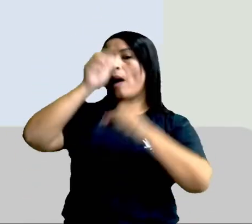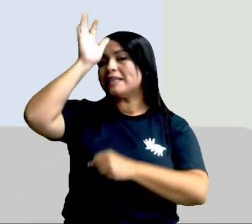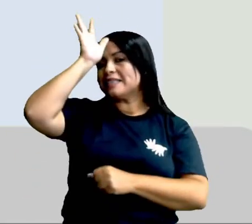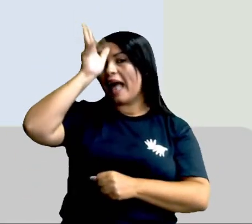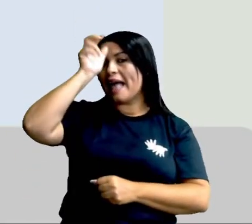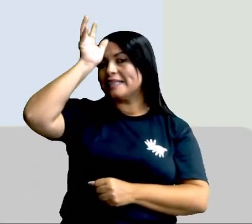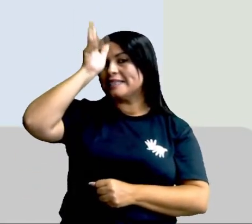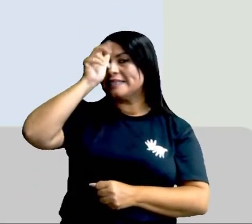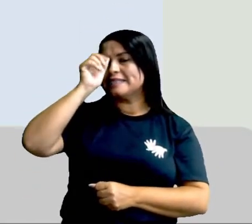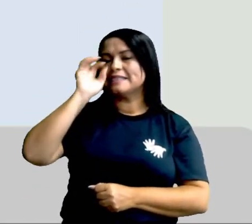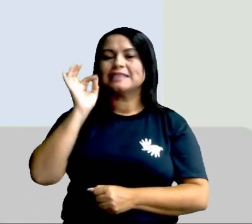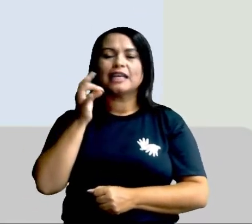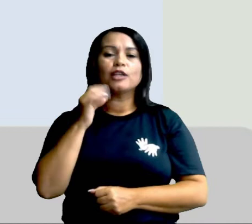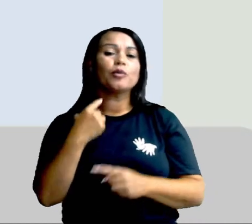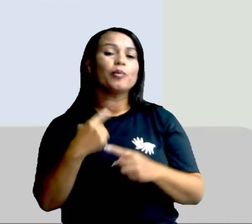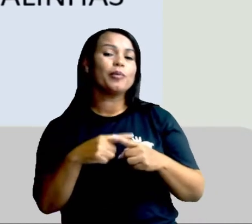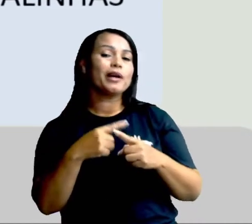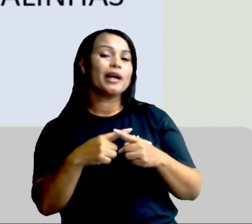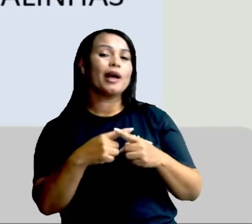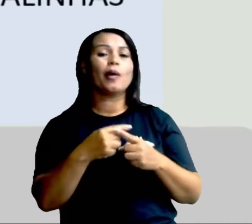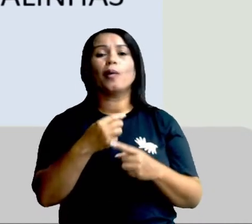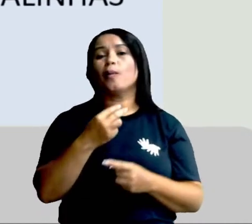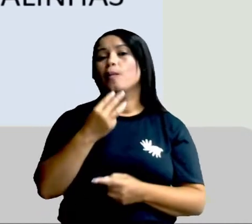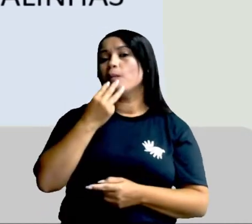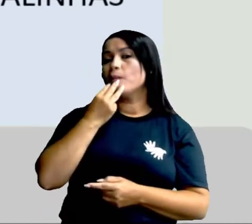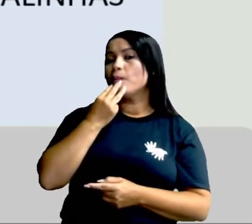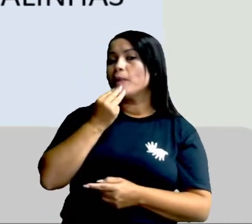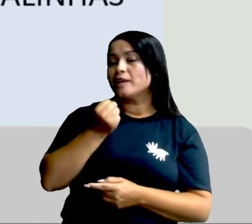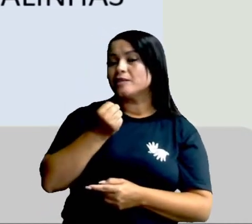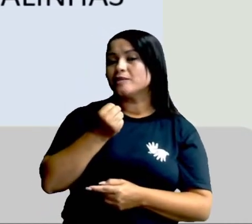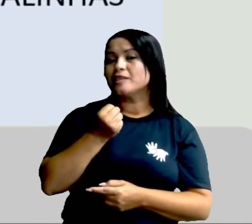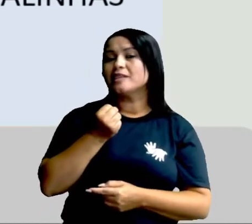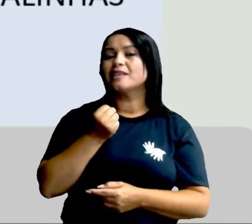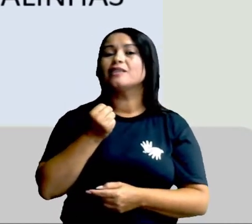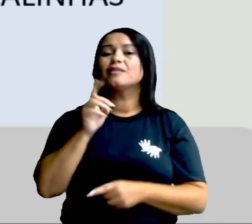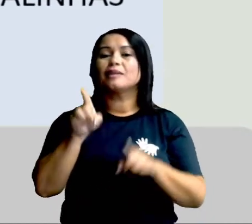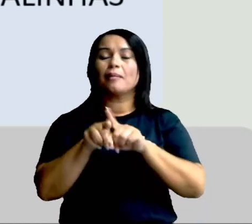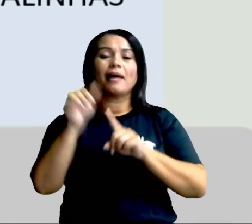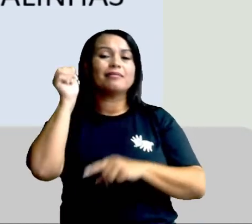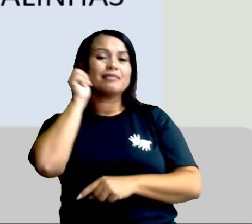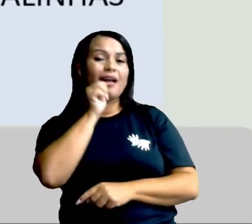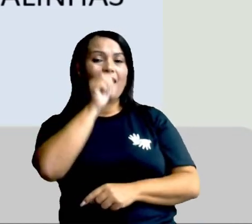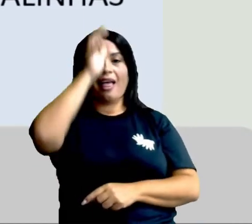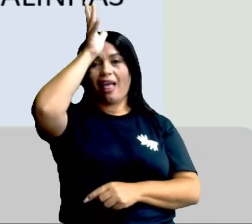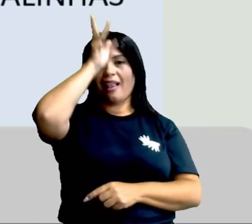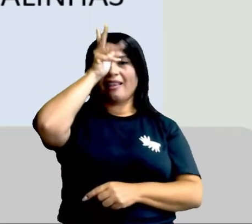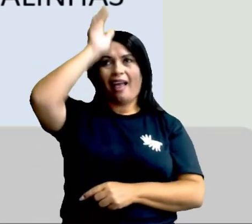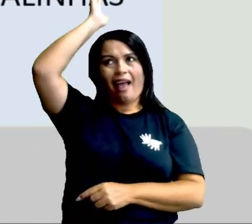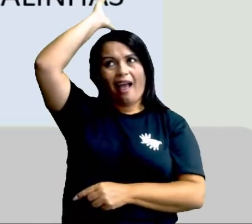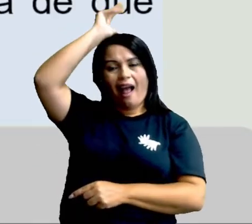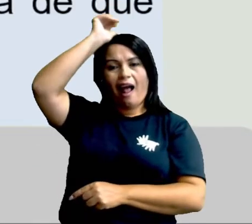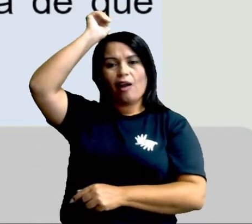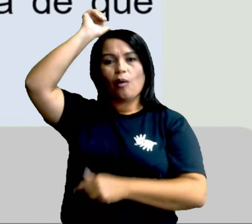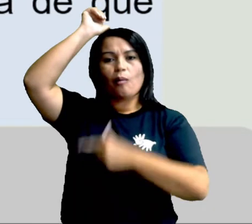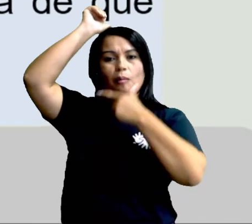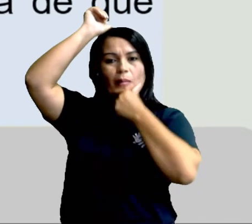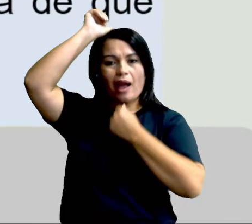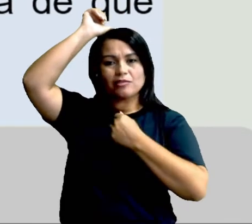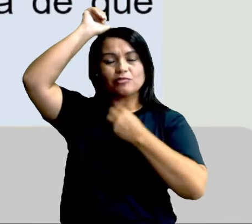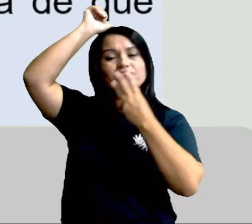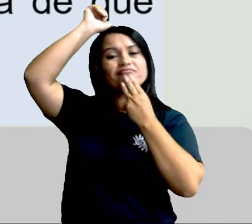né? Porque o masculino de galo é galinha. Então, as galinhas. E aí a gente vai